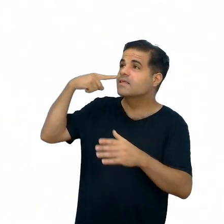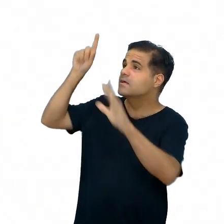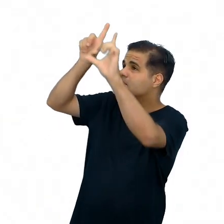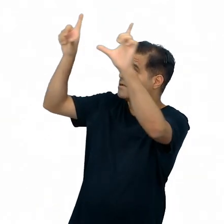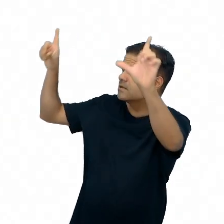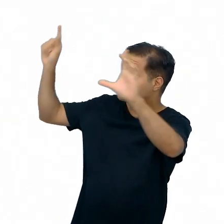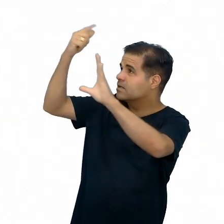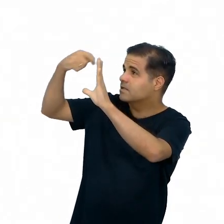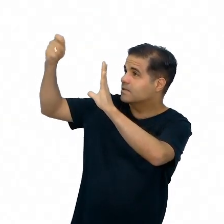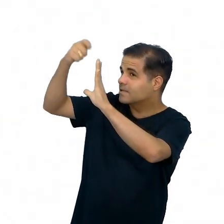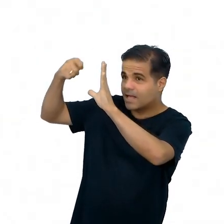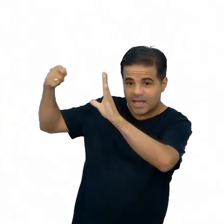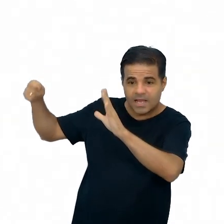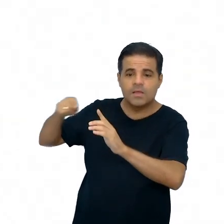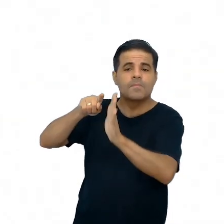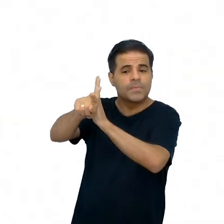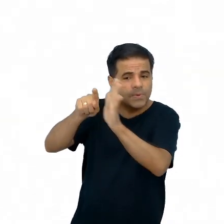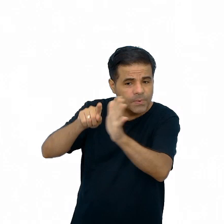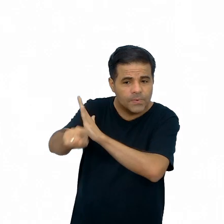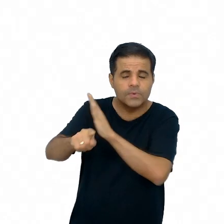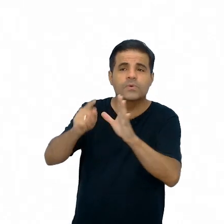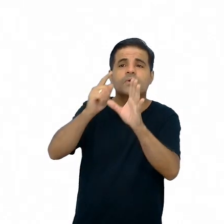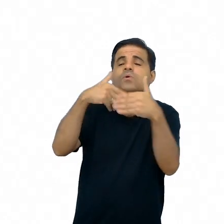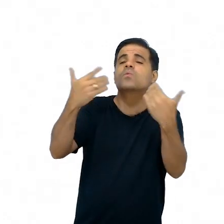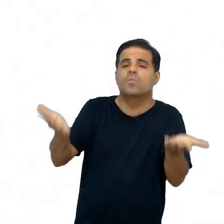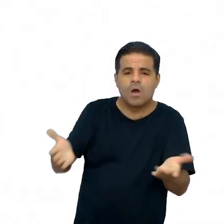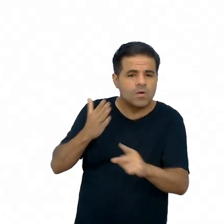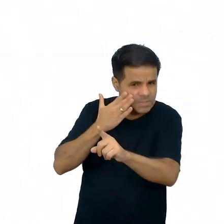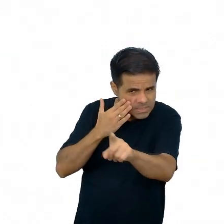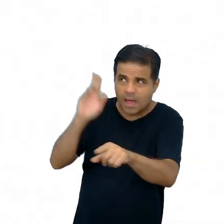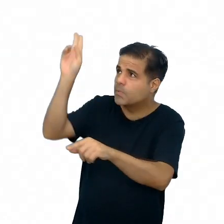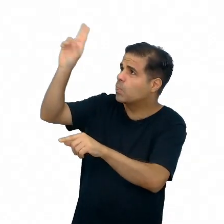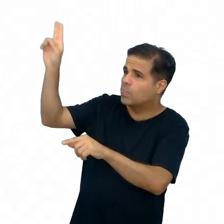alguns polígonos, pergunte para a turma se sabe o